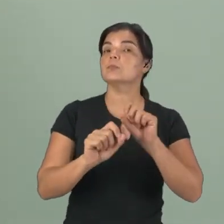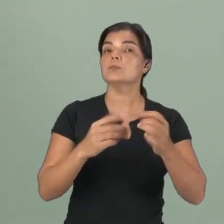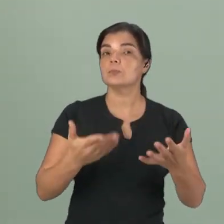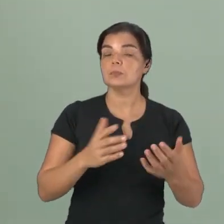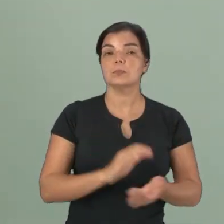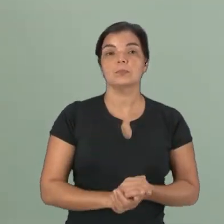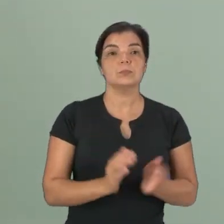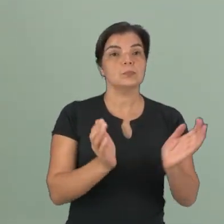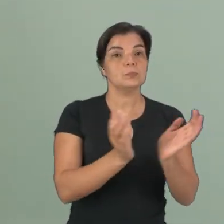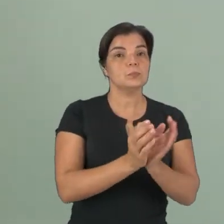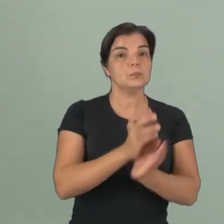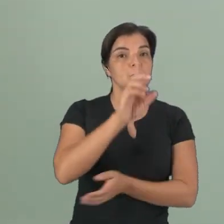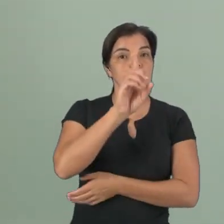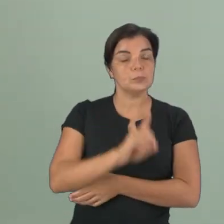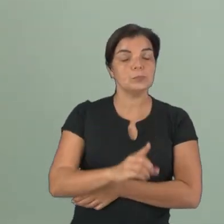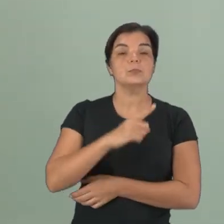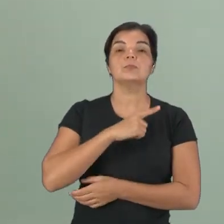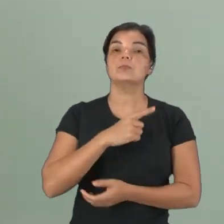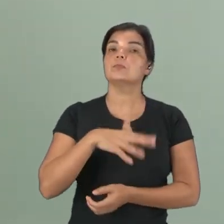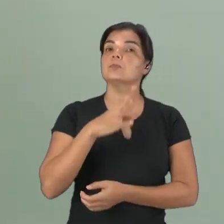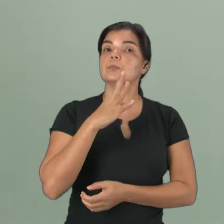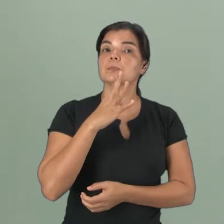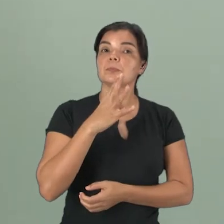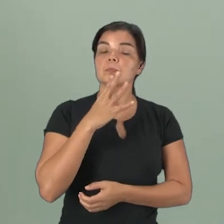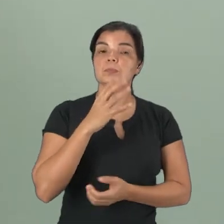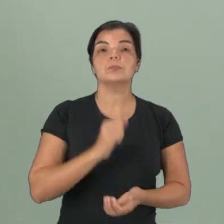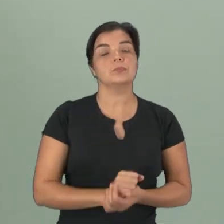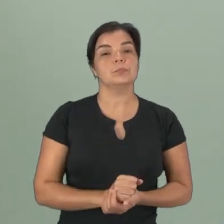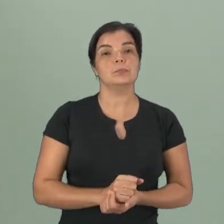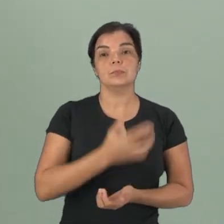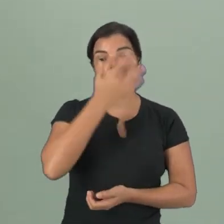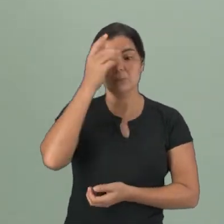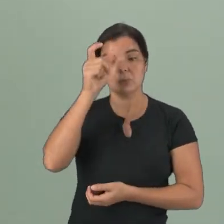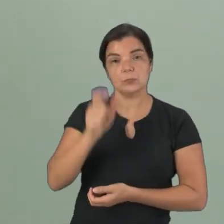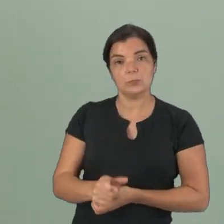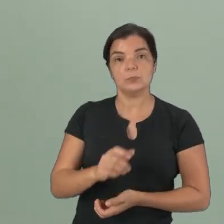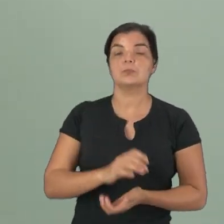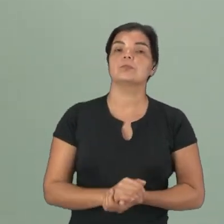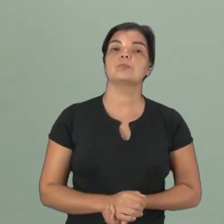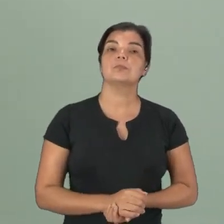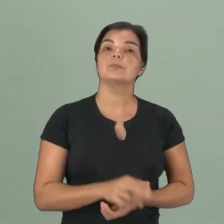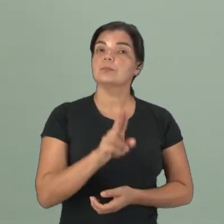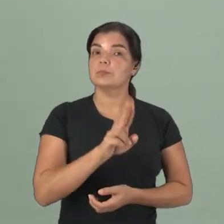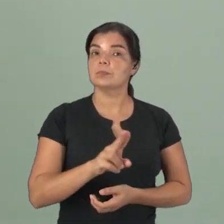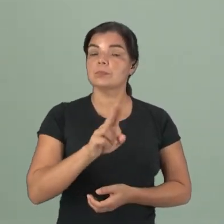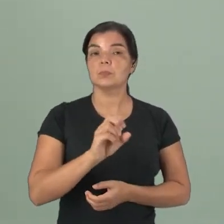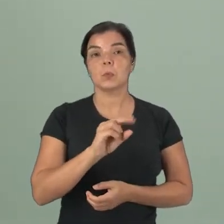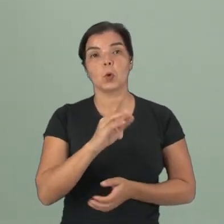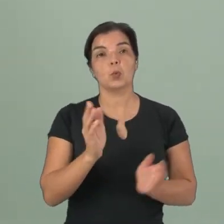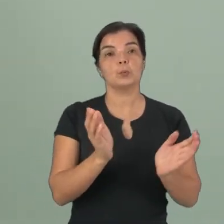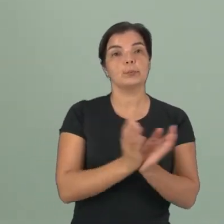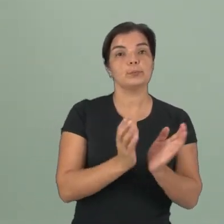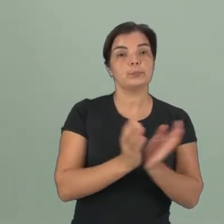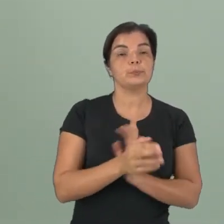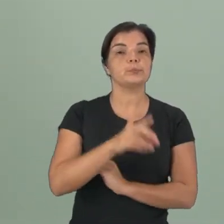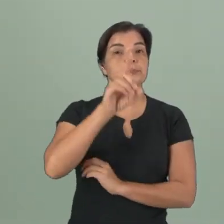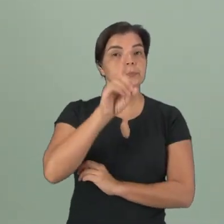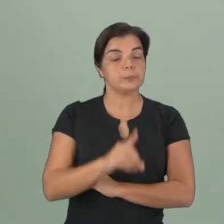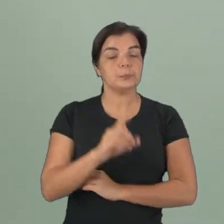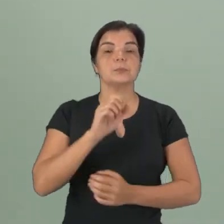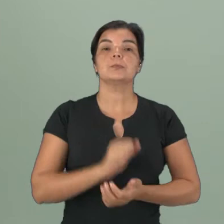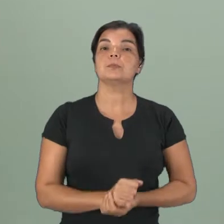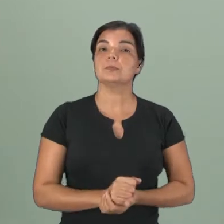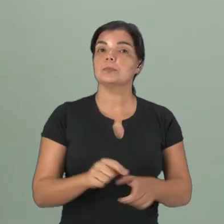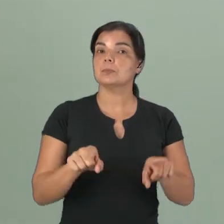é que esse conjunto de direitos que são reconhecidos ao indivíduo, certo? Isoladamente ou em grupo. Então, são direitos que